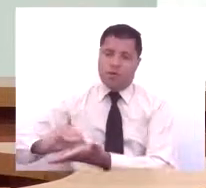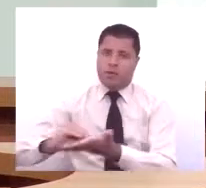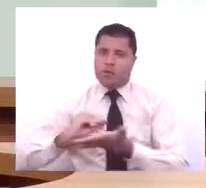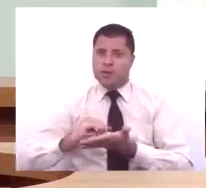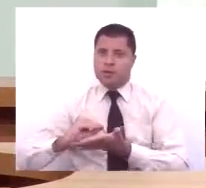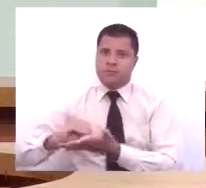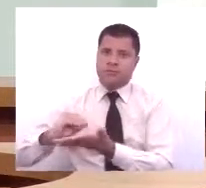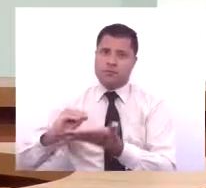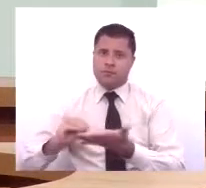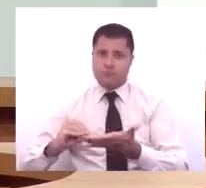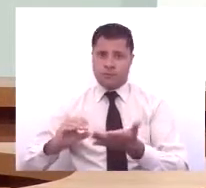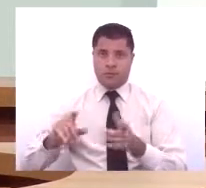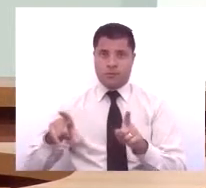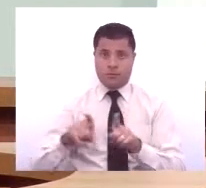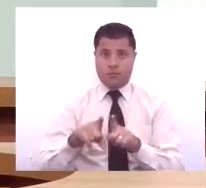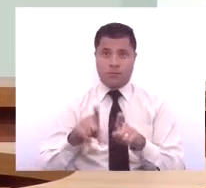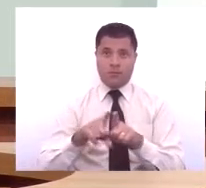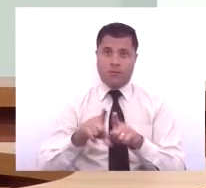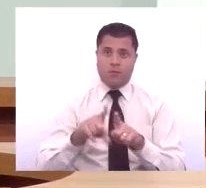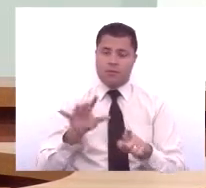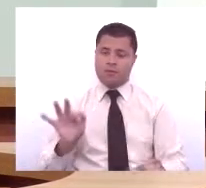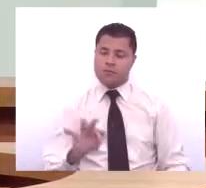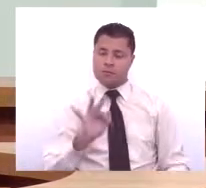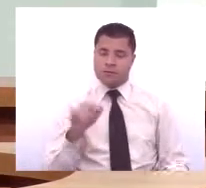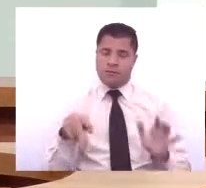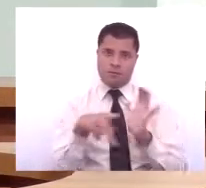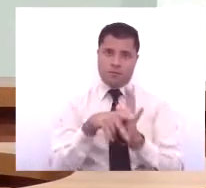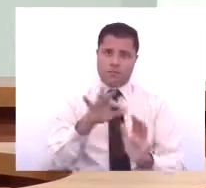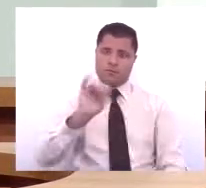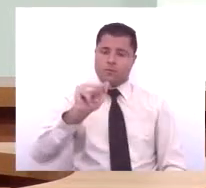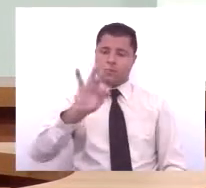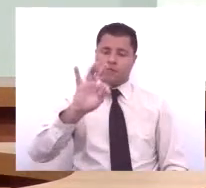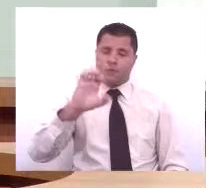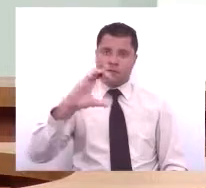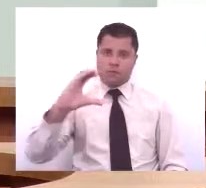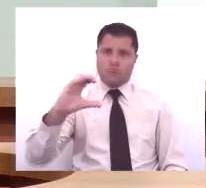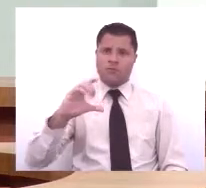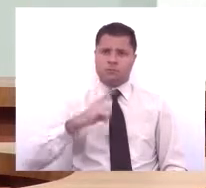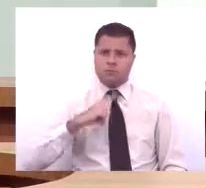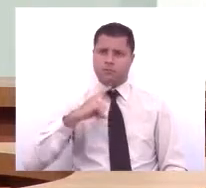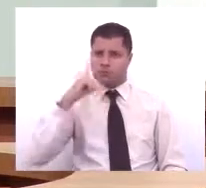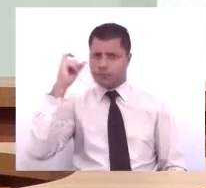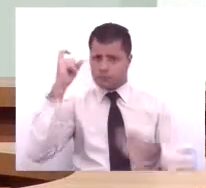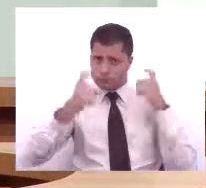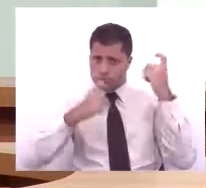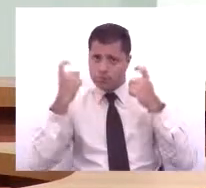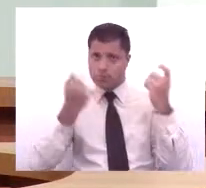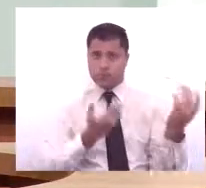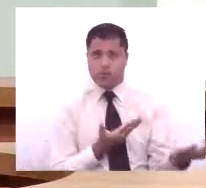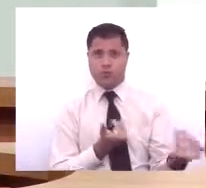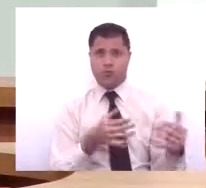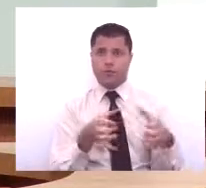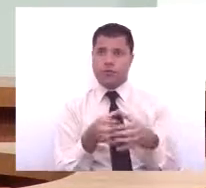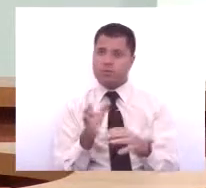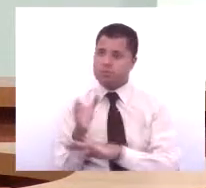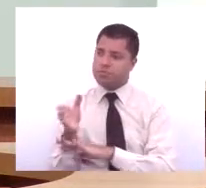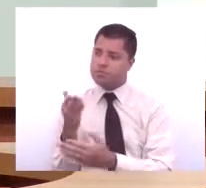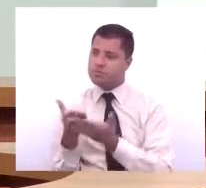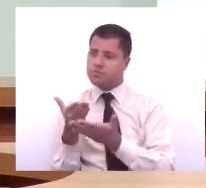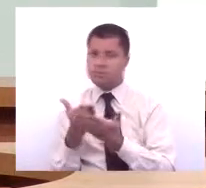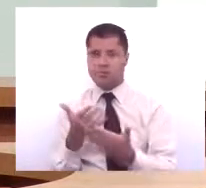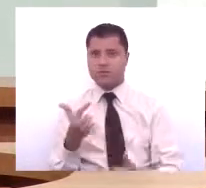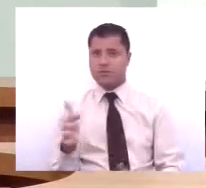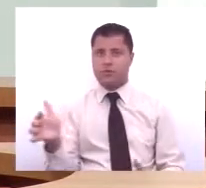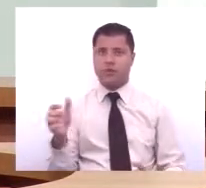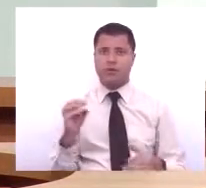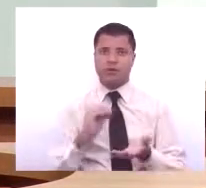um campus próprio da FATEC aqui na nossa cidade. É uma questão que preocupa a juventude da nossa cidade. Hoje falta